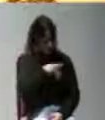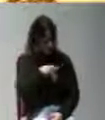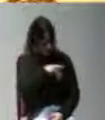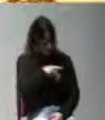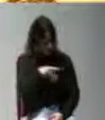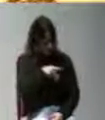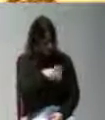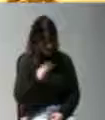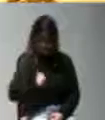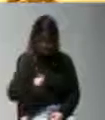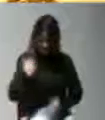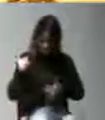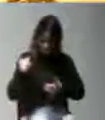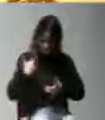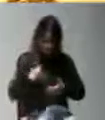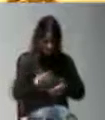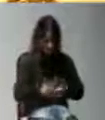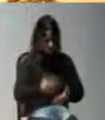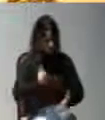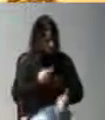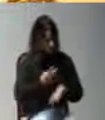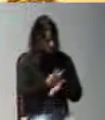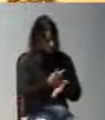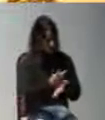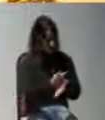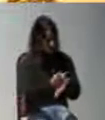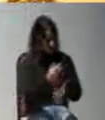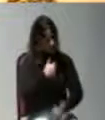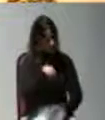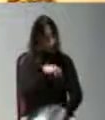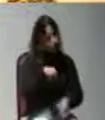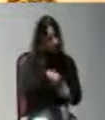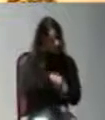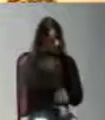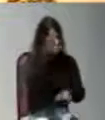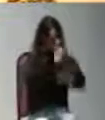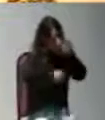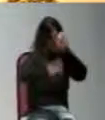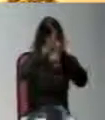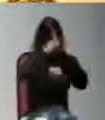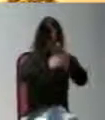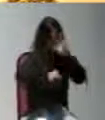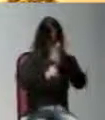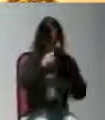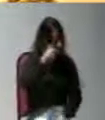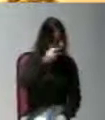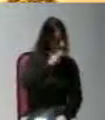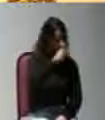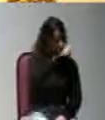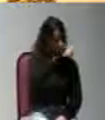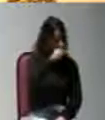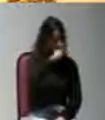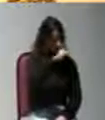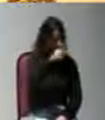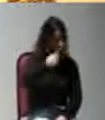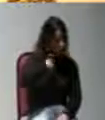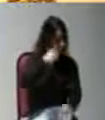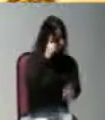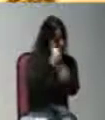longo de toda a minha vida, sempre me coloquei como aprendiz frente às educadoras e educadores que